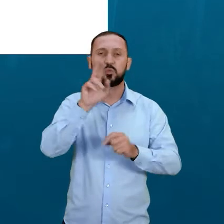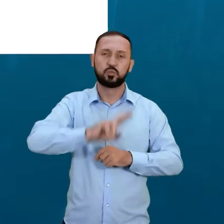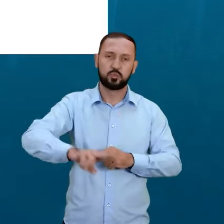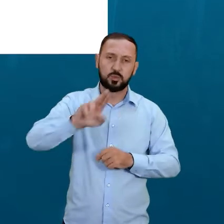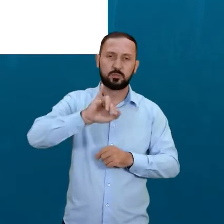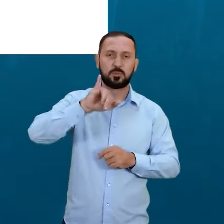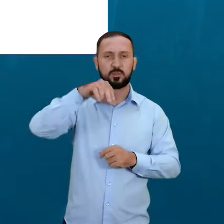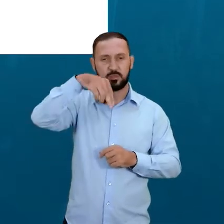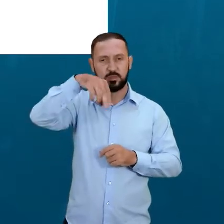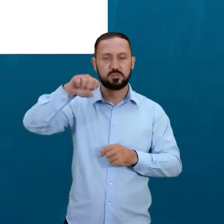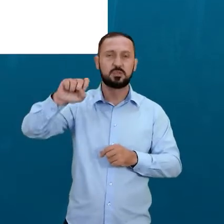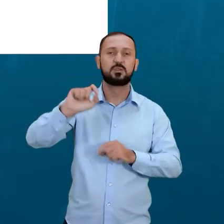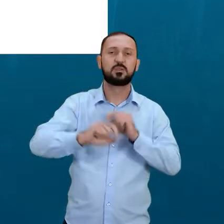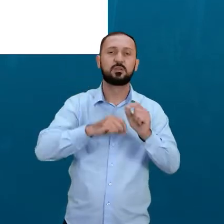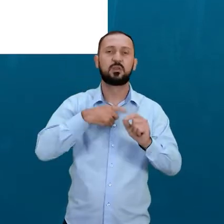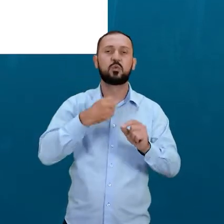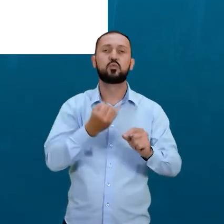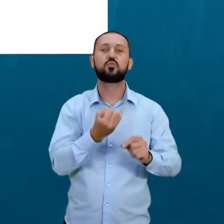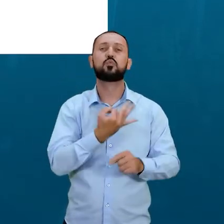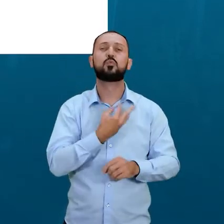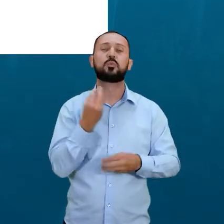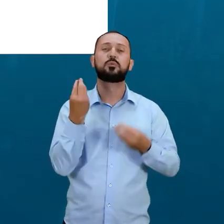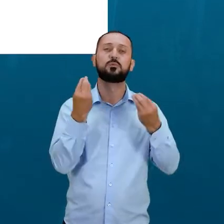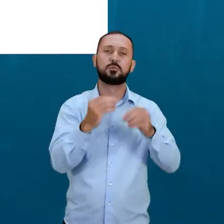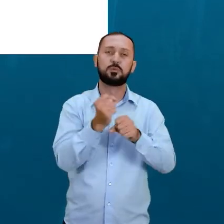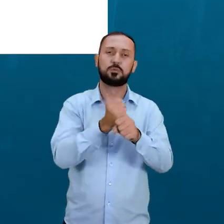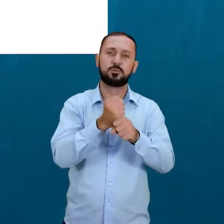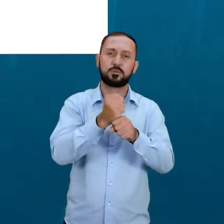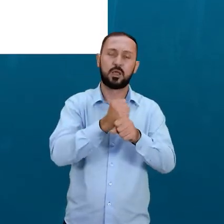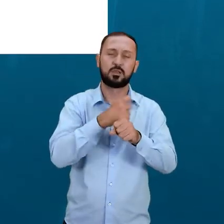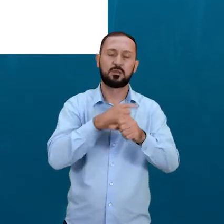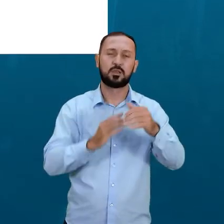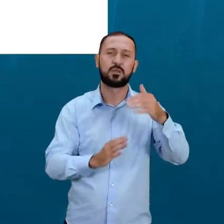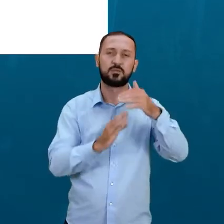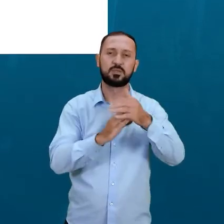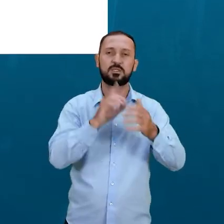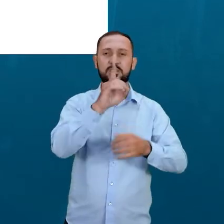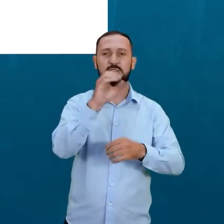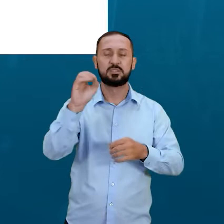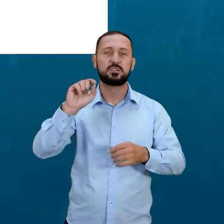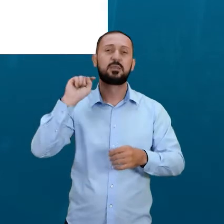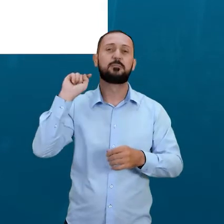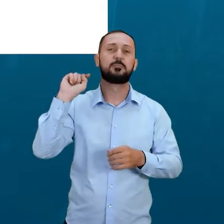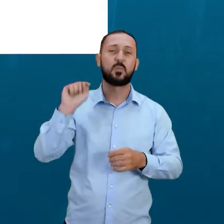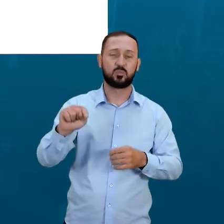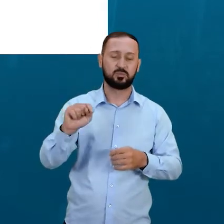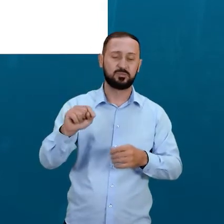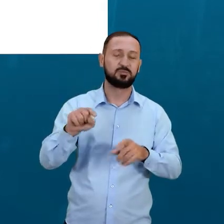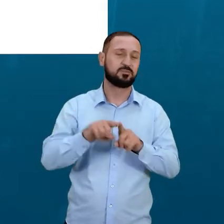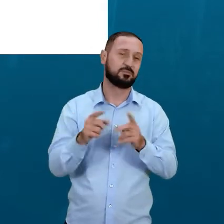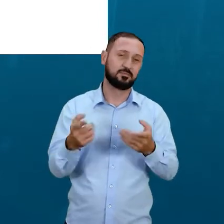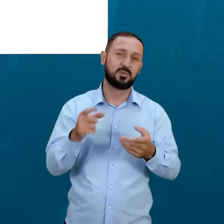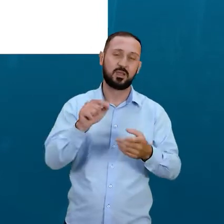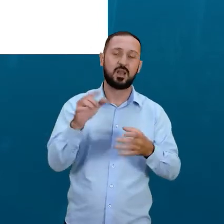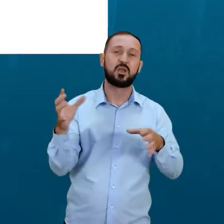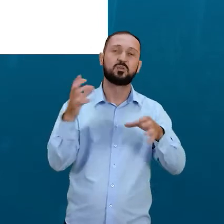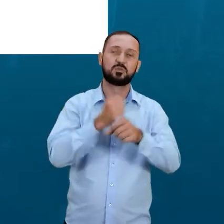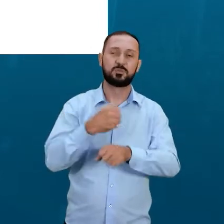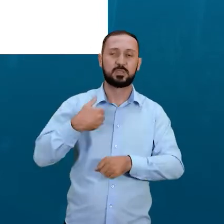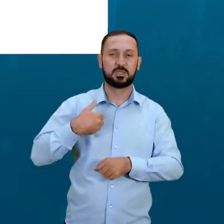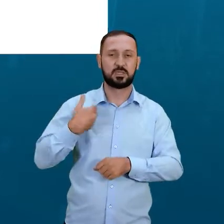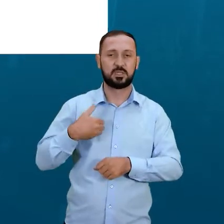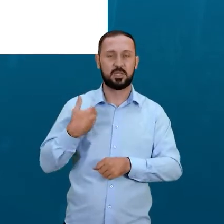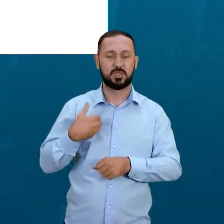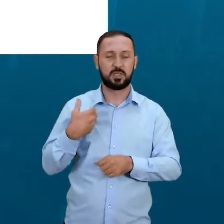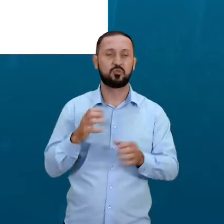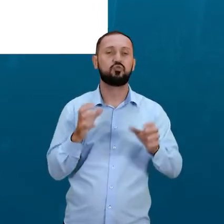pelo INSS, que recebe um número anualmente até alcançar 100 pontos para mulheres e 105 para homens. Ela é a soma da idade